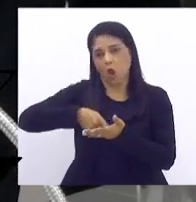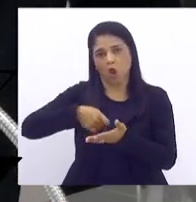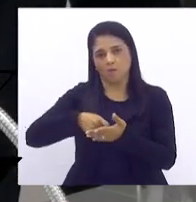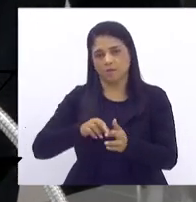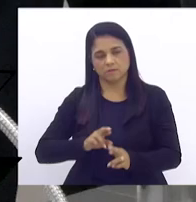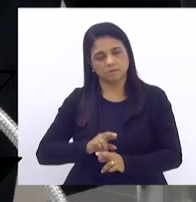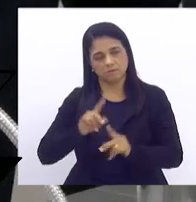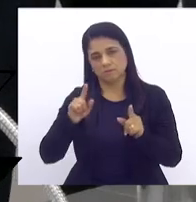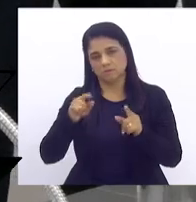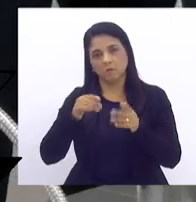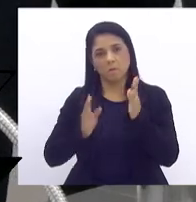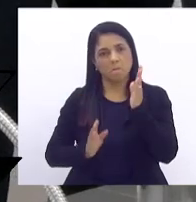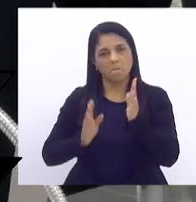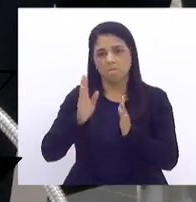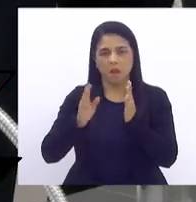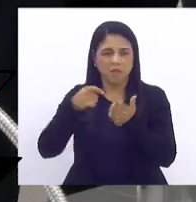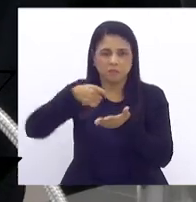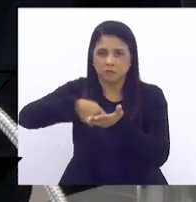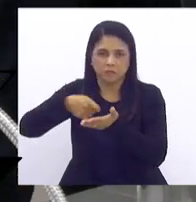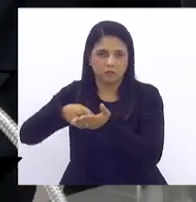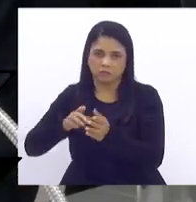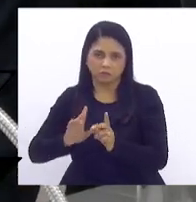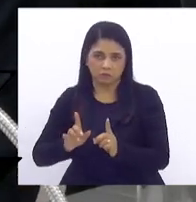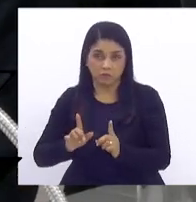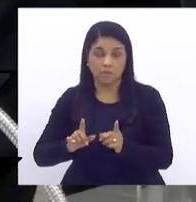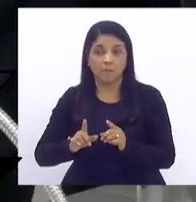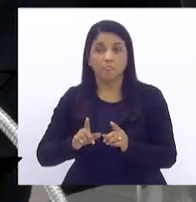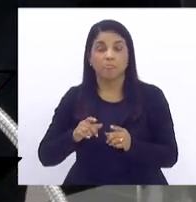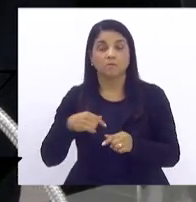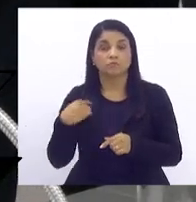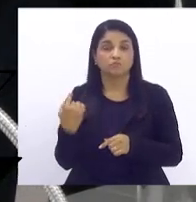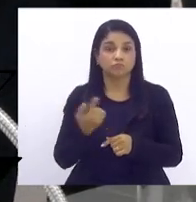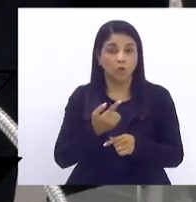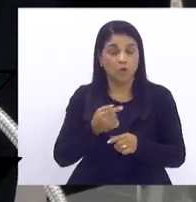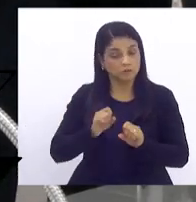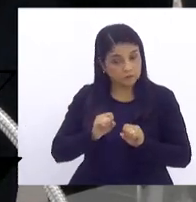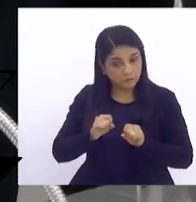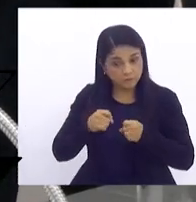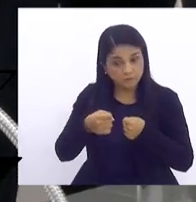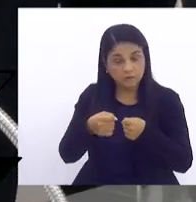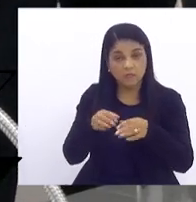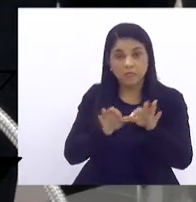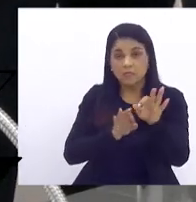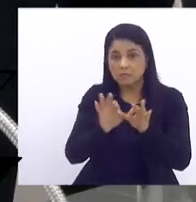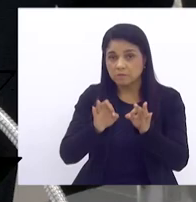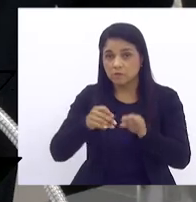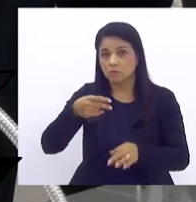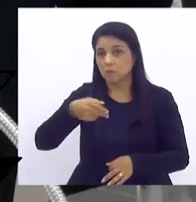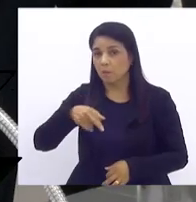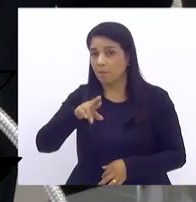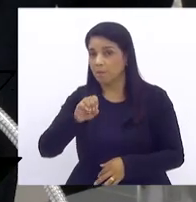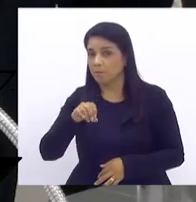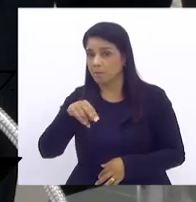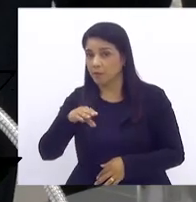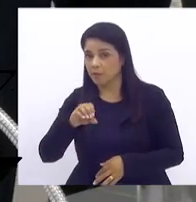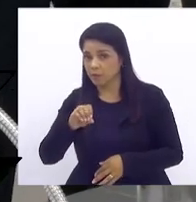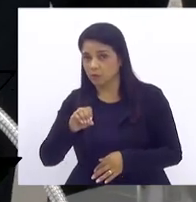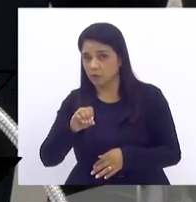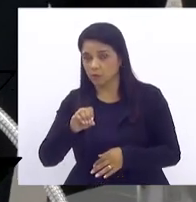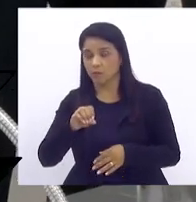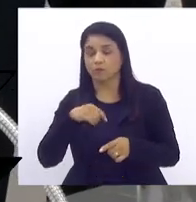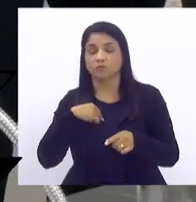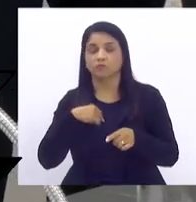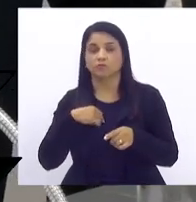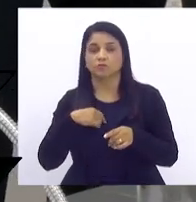com esses prazos exíguos e tudo mais. A partir do momento que façamos aqui um esforço para a elaboração de um plano de contingência, e aí